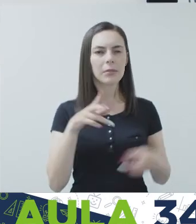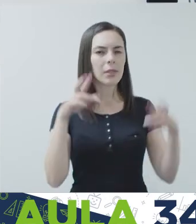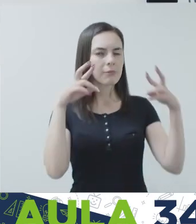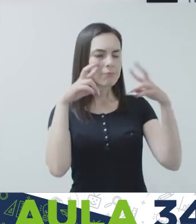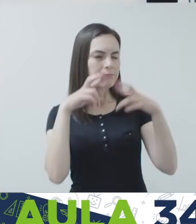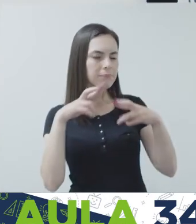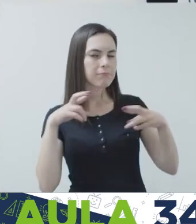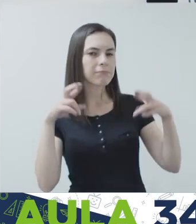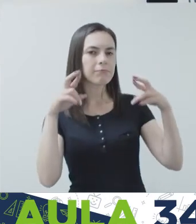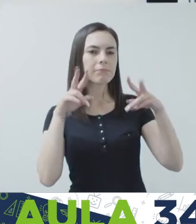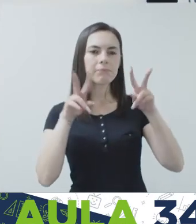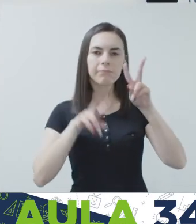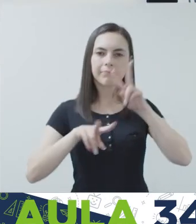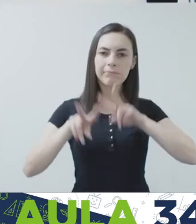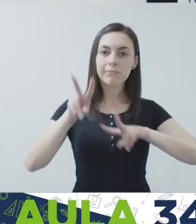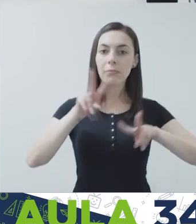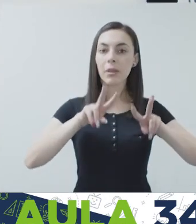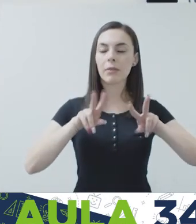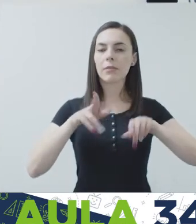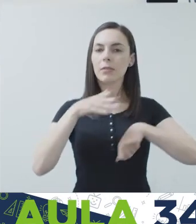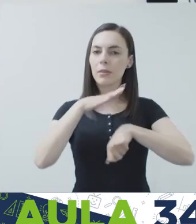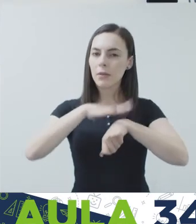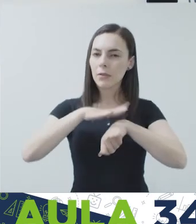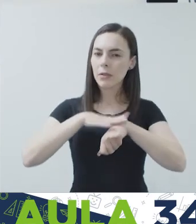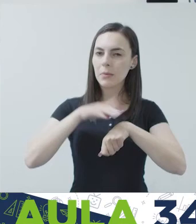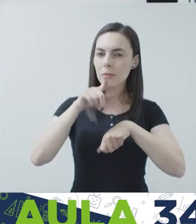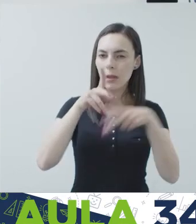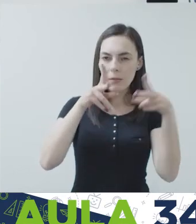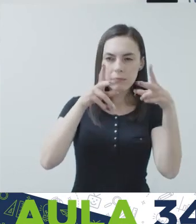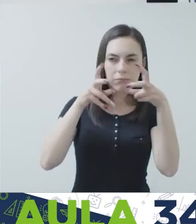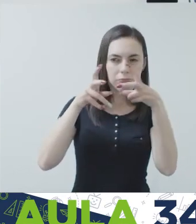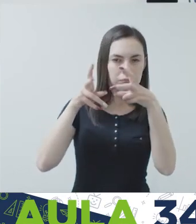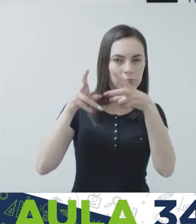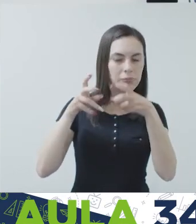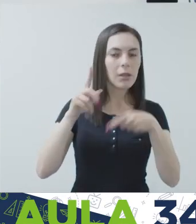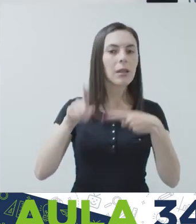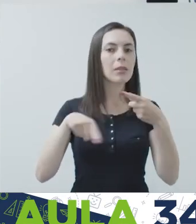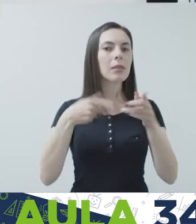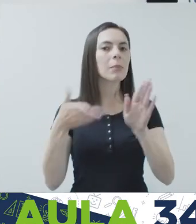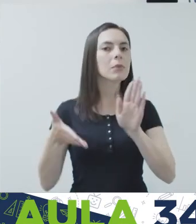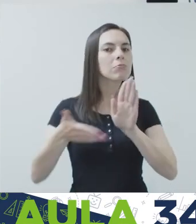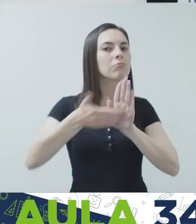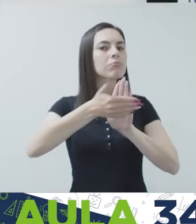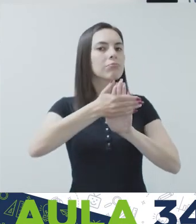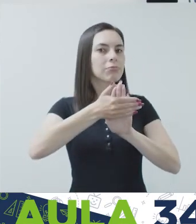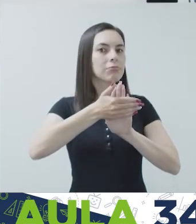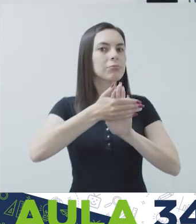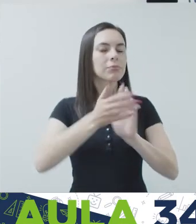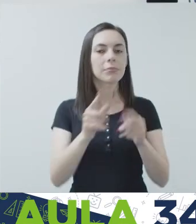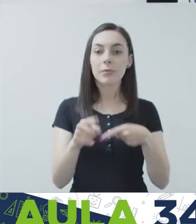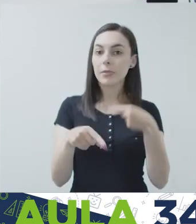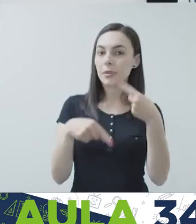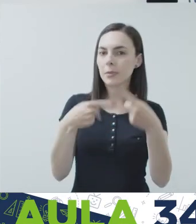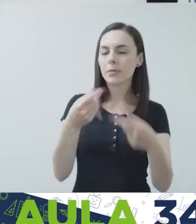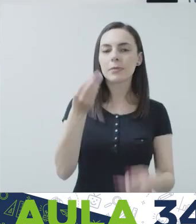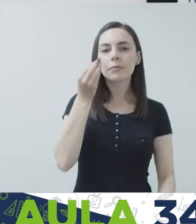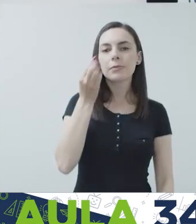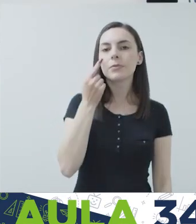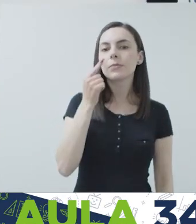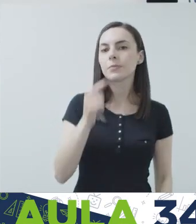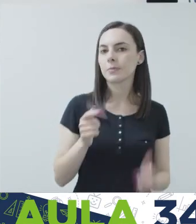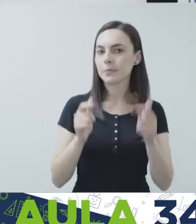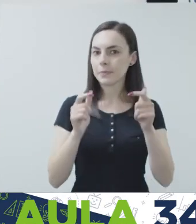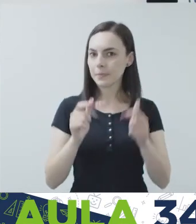vão observar. Eu vou dar um tempo para vocês, porque eu vou tampar aqui as cartelinhas, para a gente depois descobrir aonde